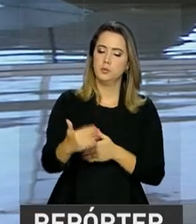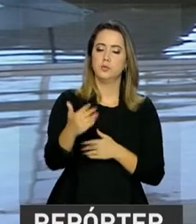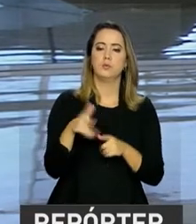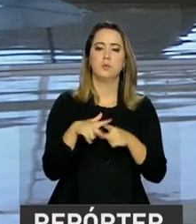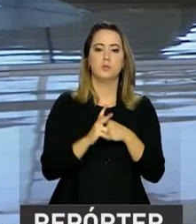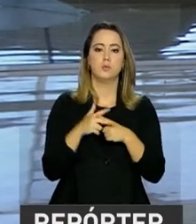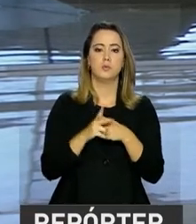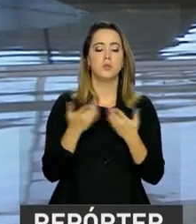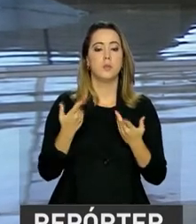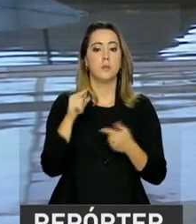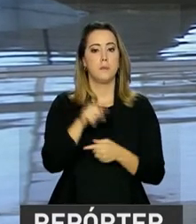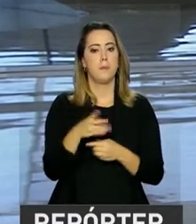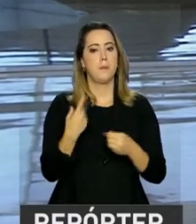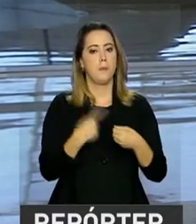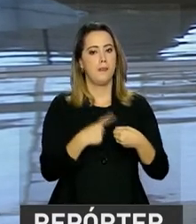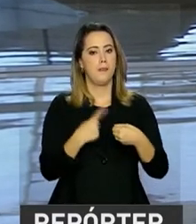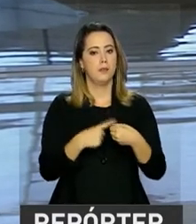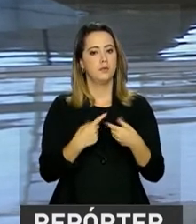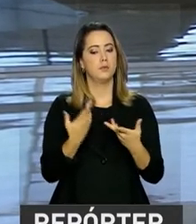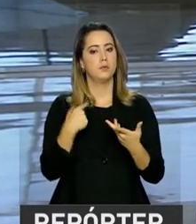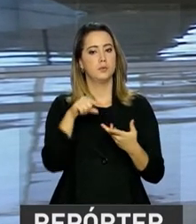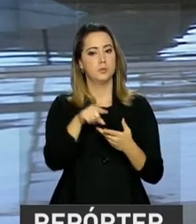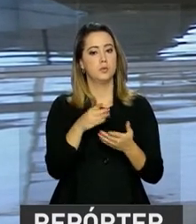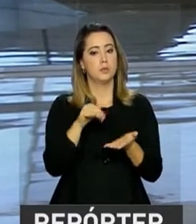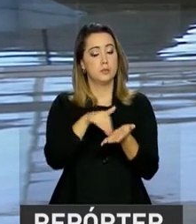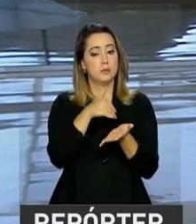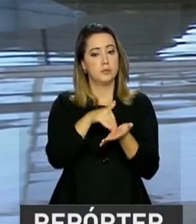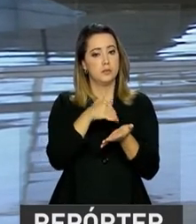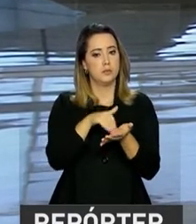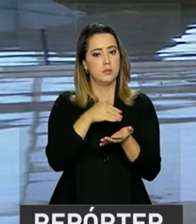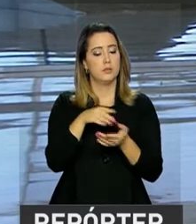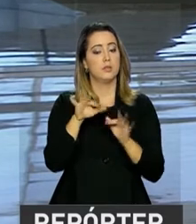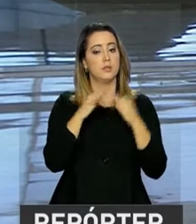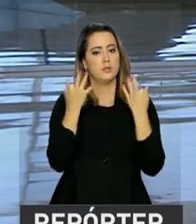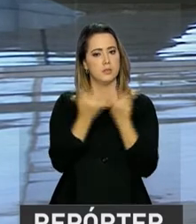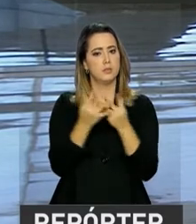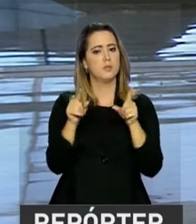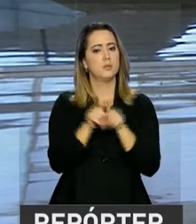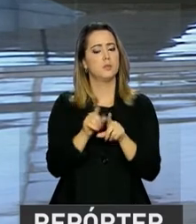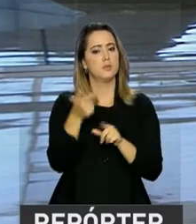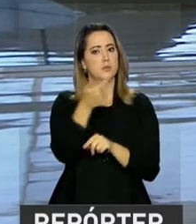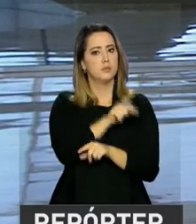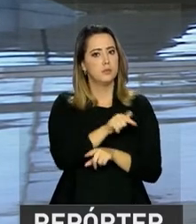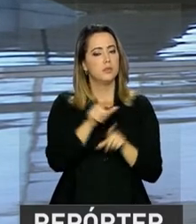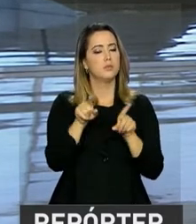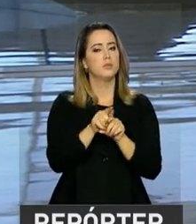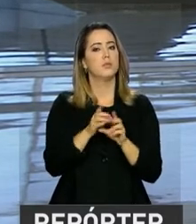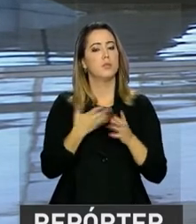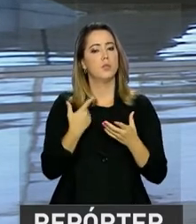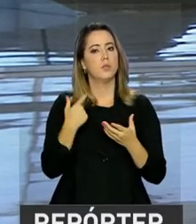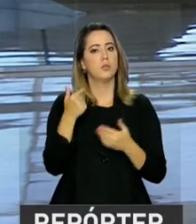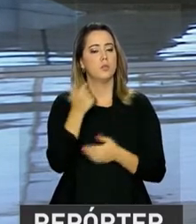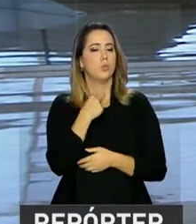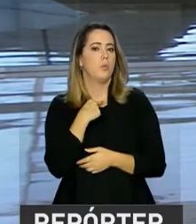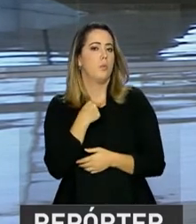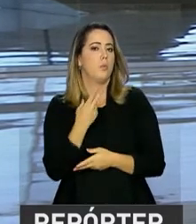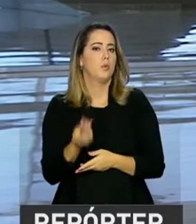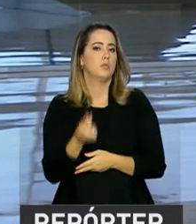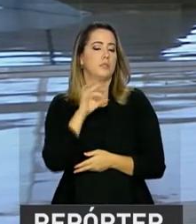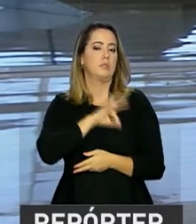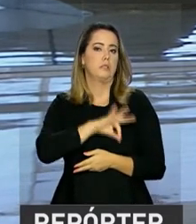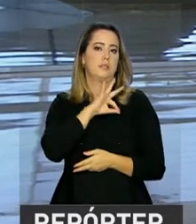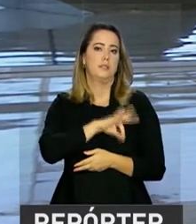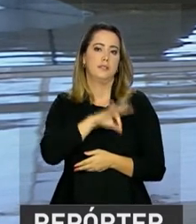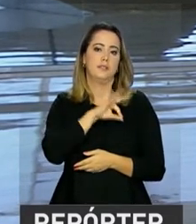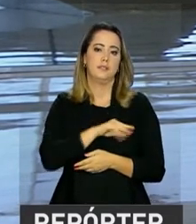cartão Reforma. O município cadastra as famílias. Entre outras condições, essas famílias não podem ter renda bruta